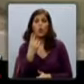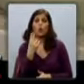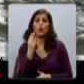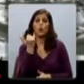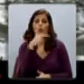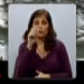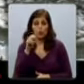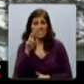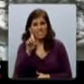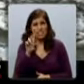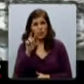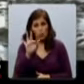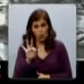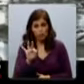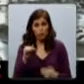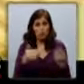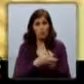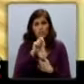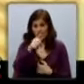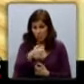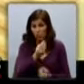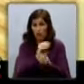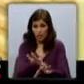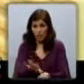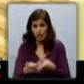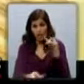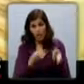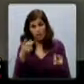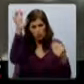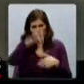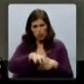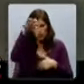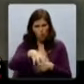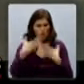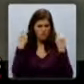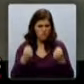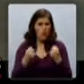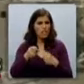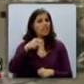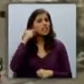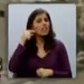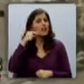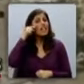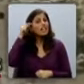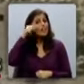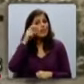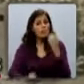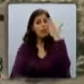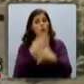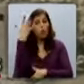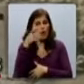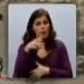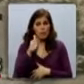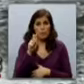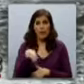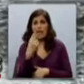64 mortos, 35 dos quais crianças, é o balanço das chuvas diluvianas que caíram na madrugada de quinta-feira na província de Benguela.